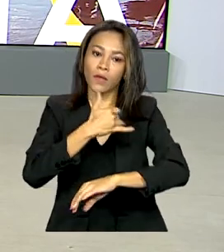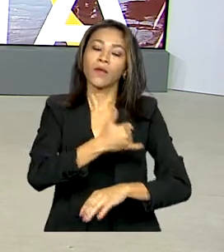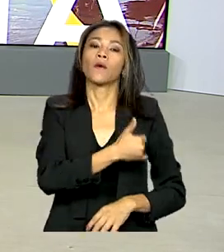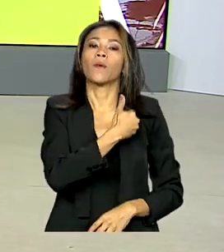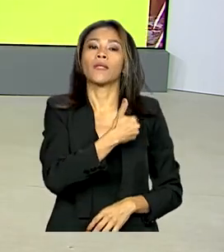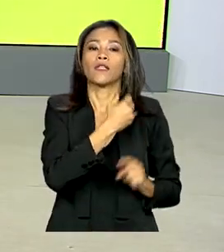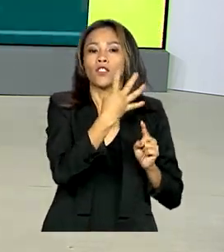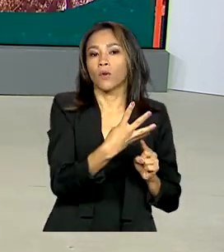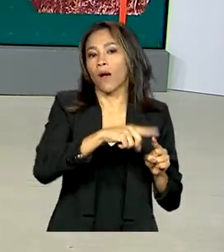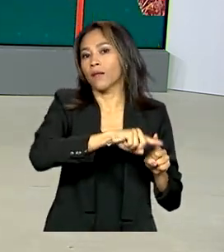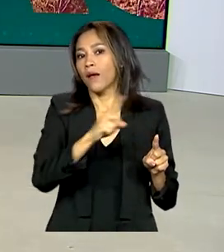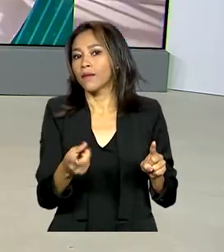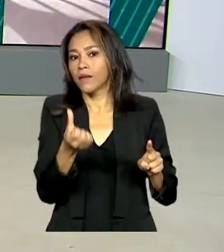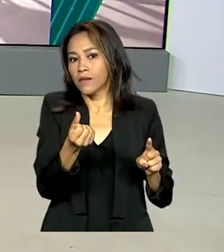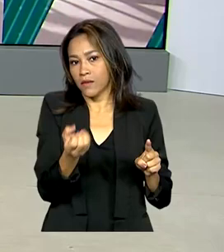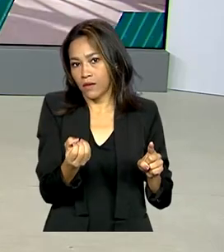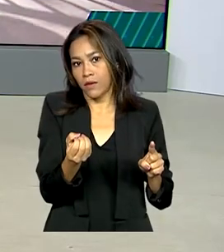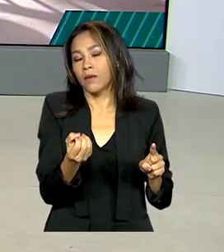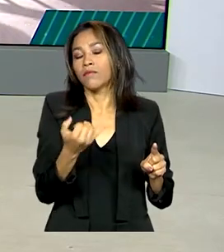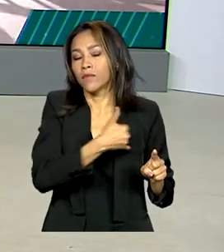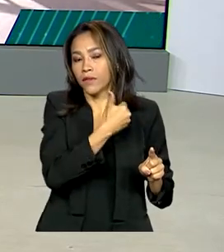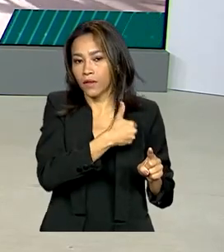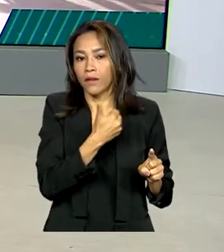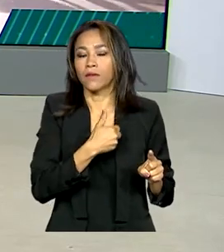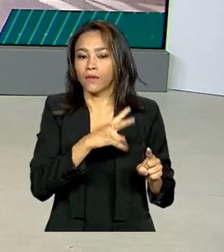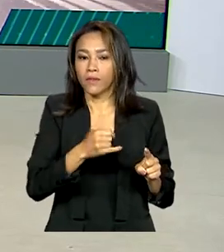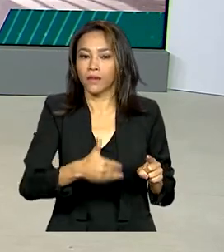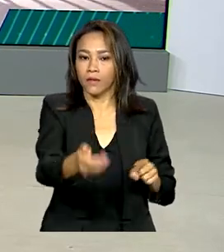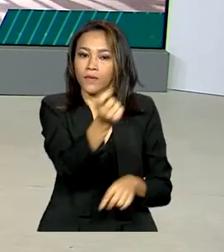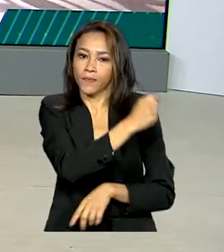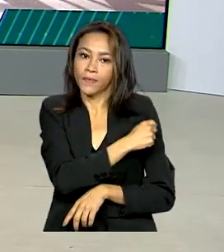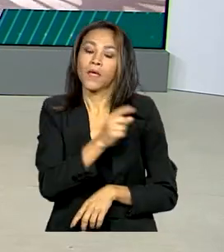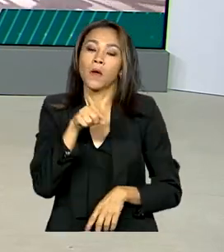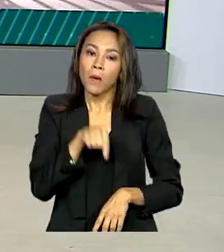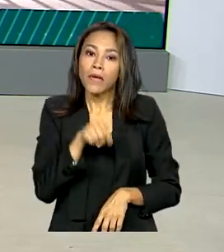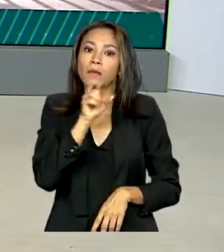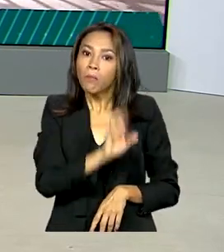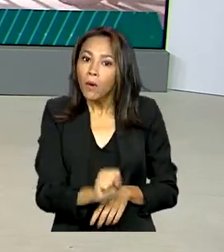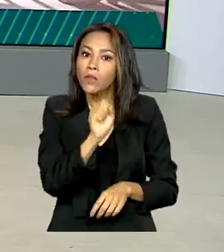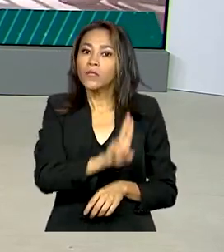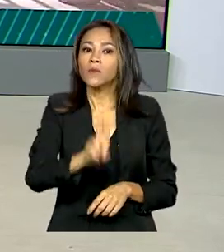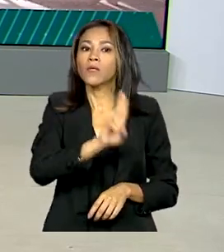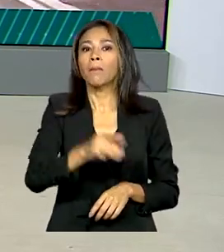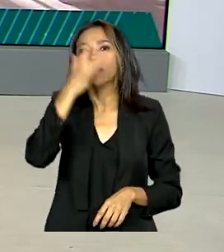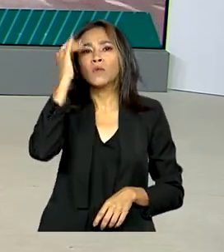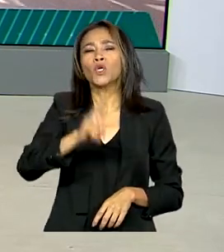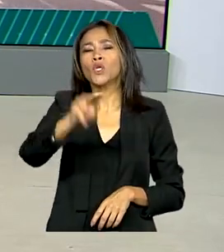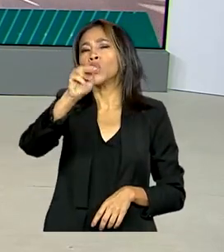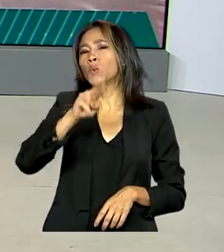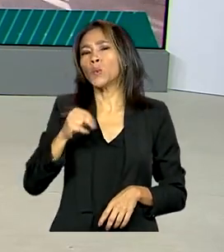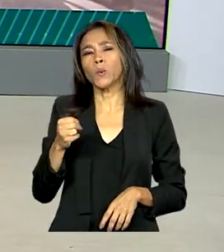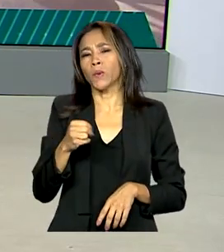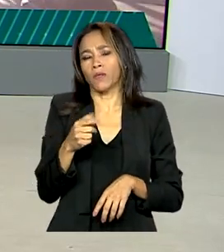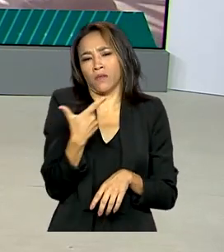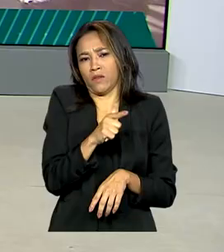anos e tem eficácia de 80%. É a primeira vacina que também pode ser utilizada em pessoas que nunca tiveram a doença.